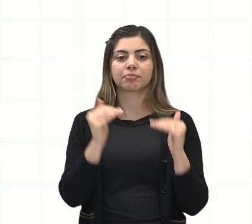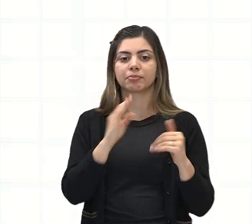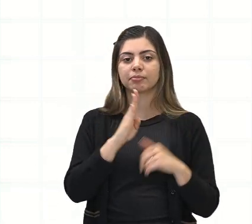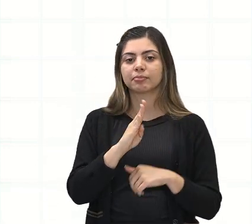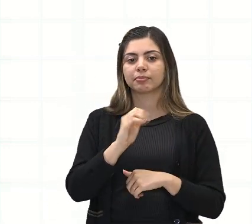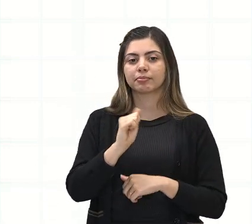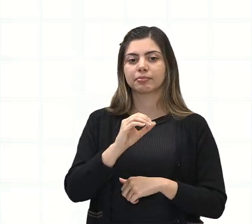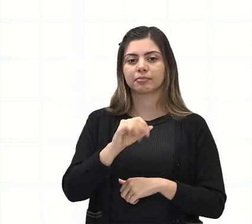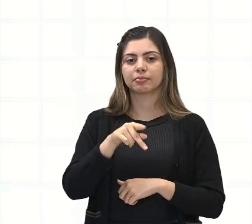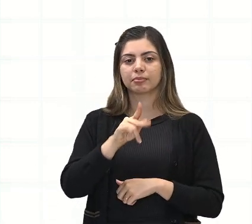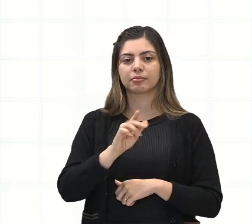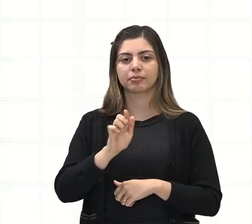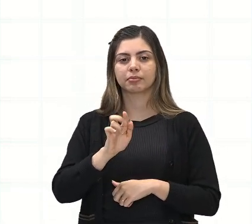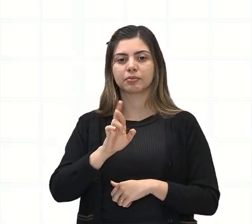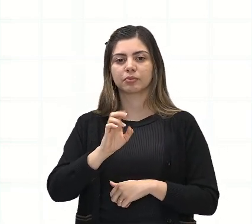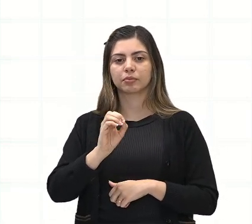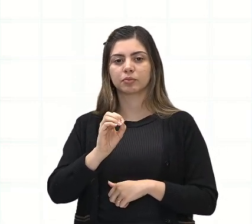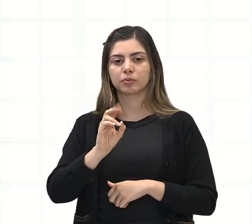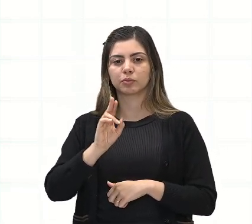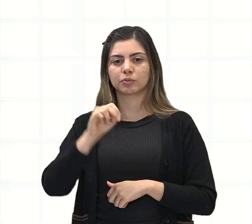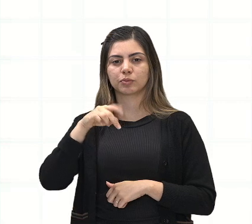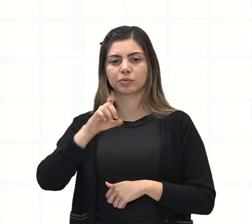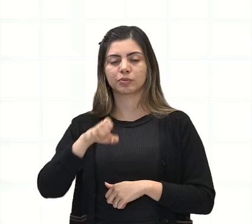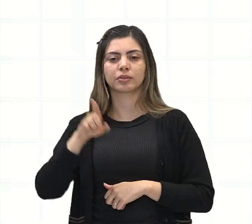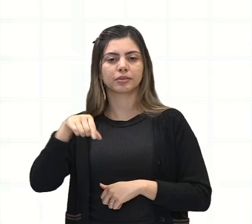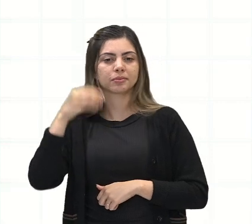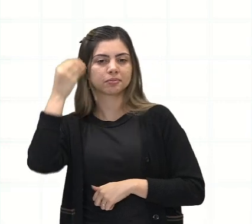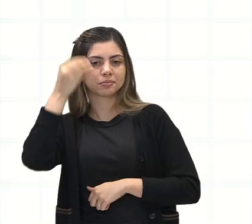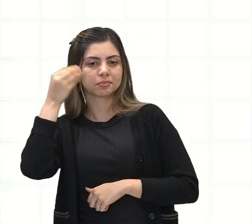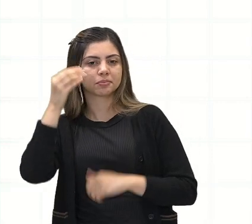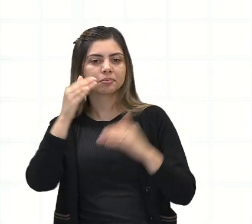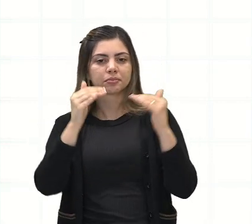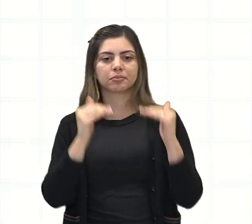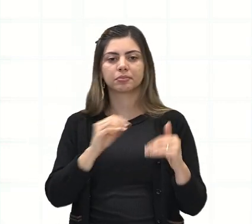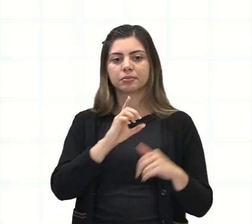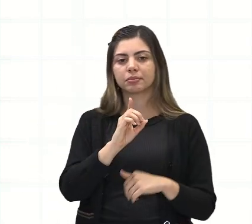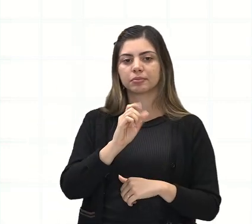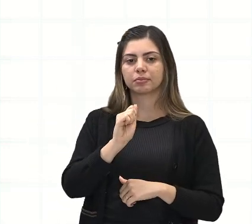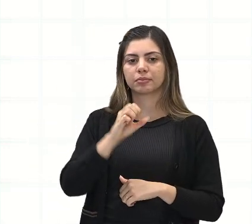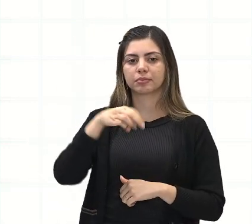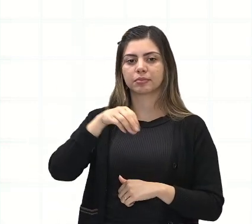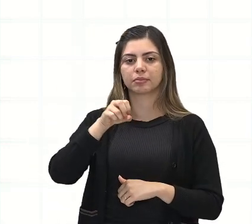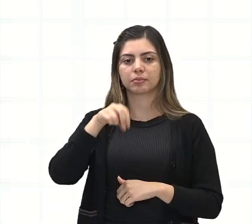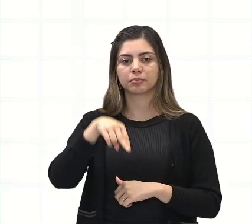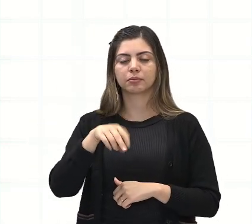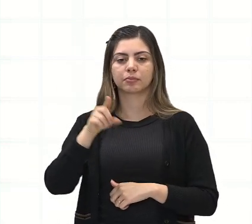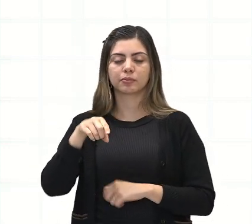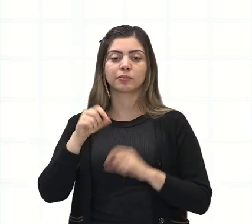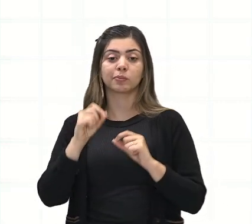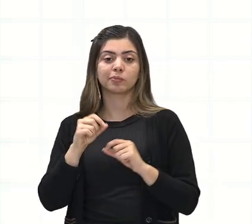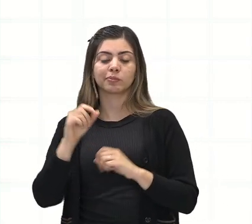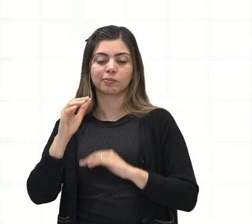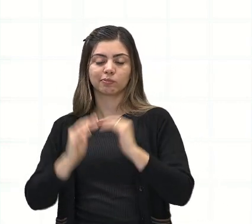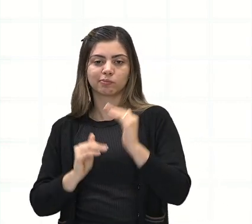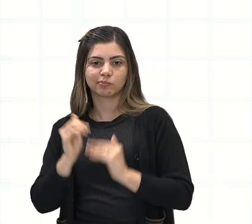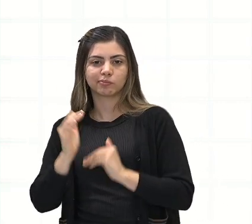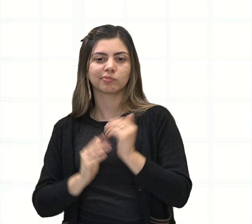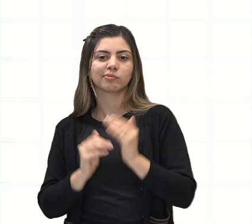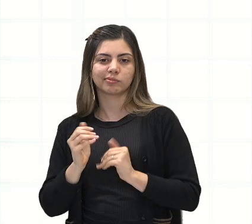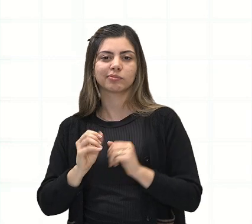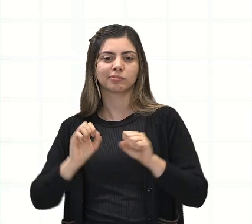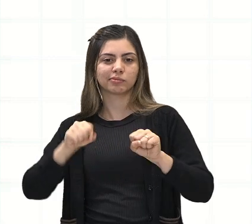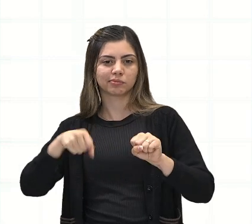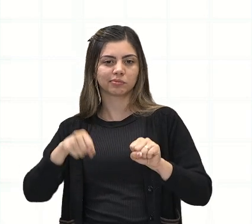experiência, o background é a experiência, veloz como Damon Hill, que é um ex-piloto de Fórmula 1, e tenaz como Fittipaldi, que é um